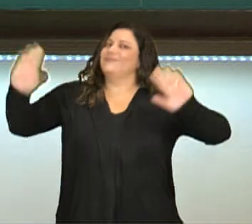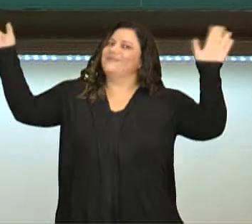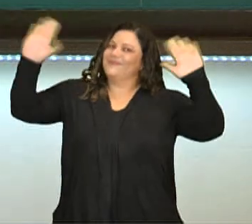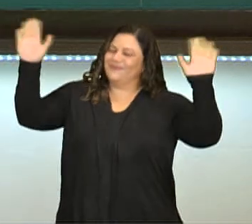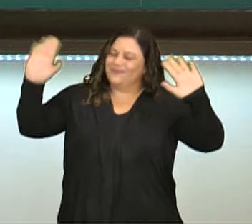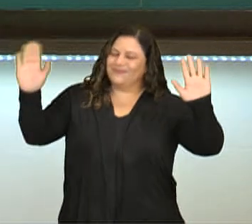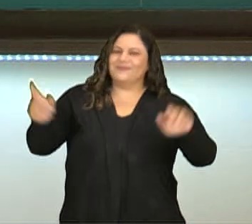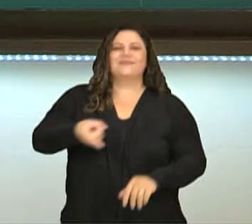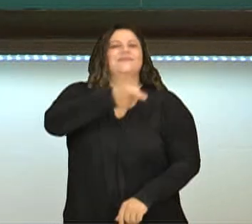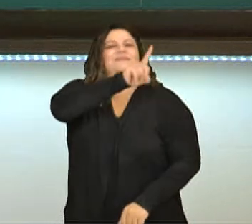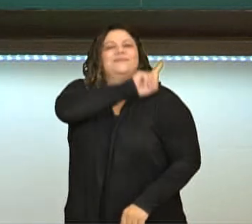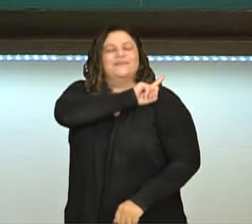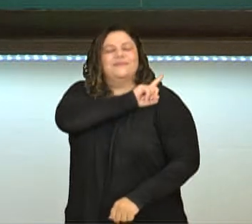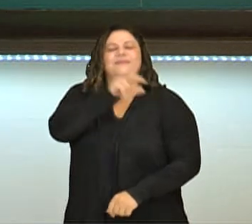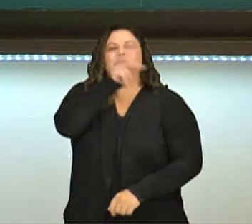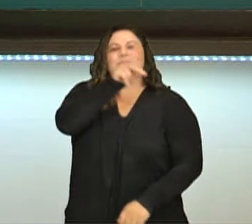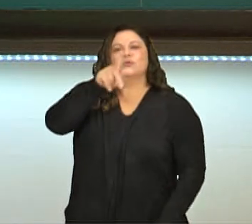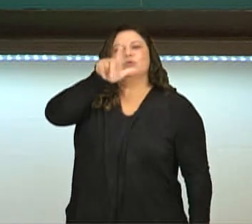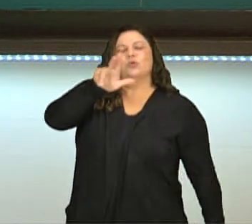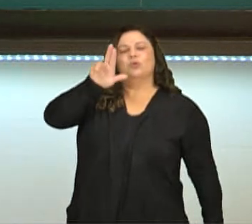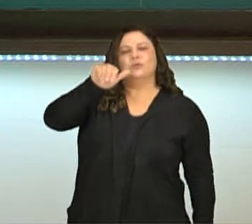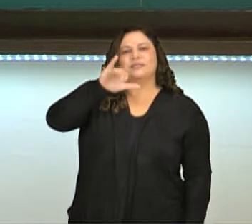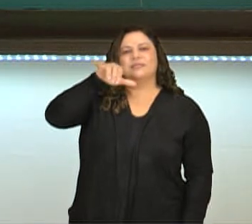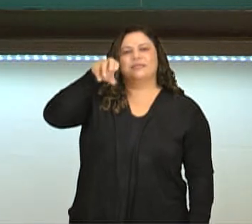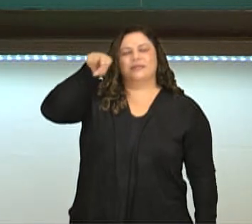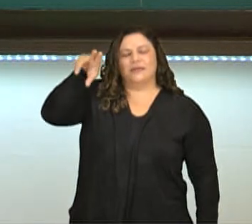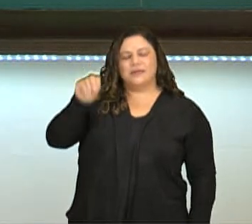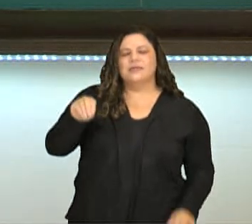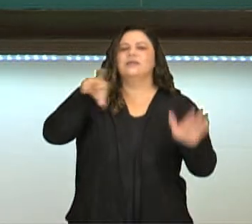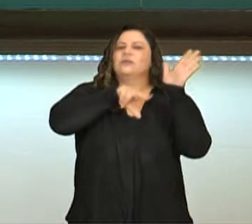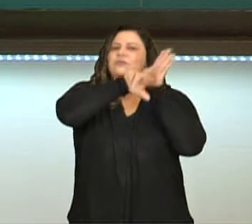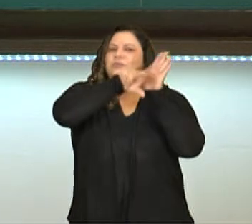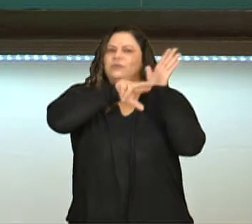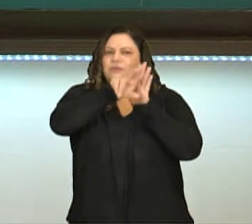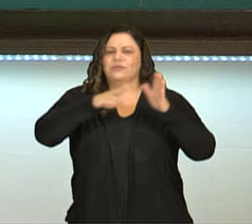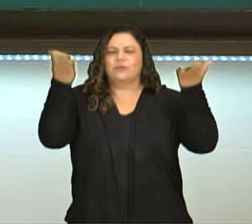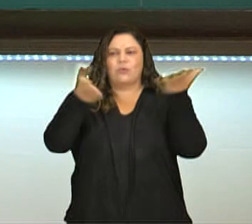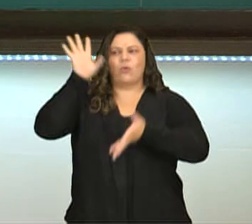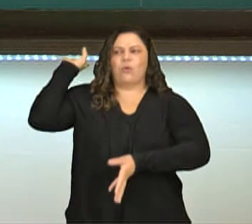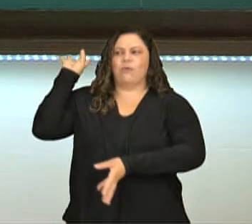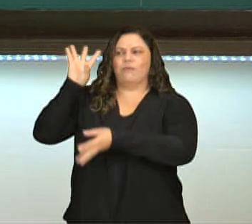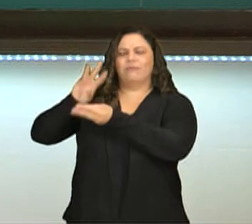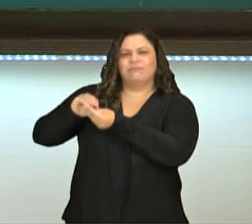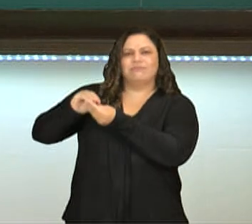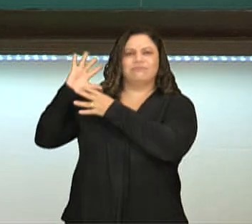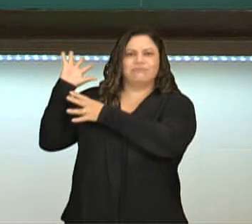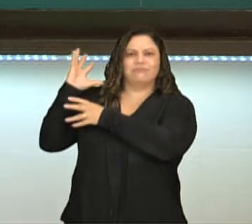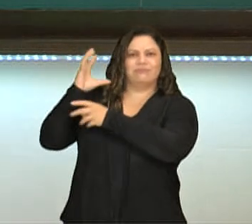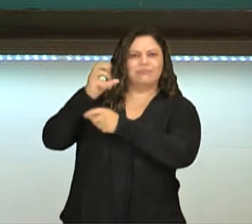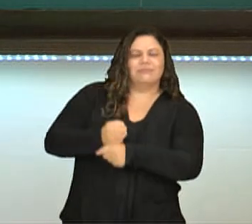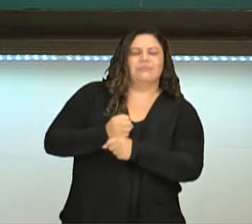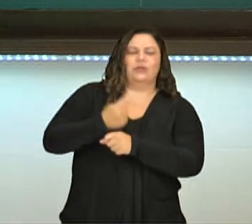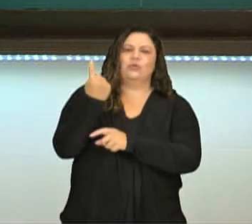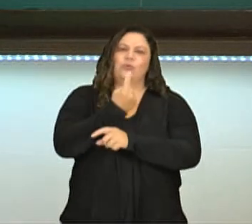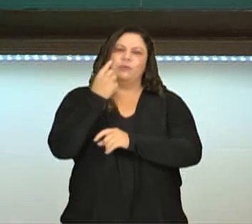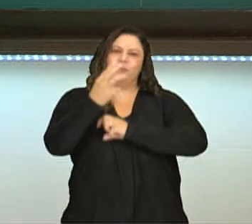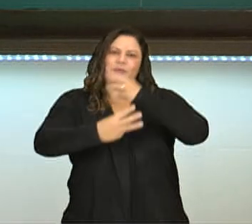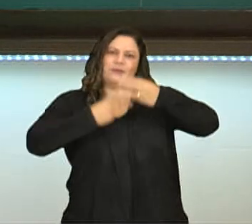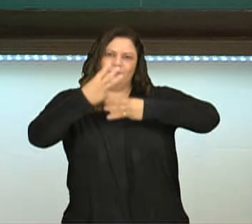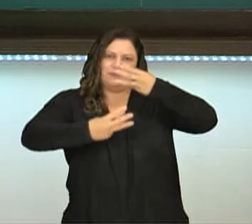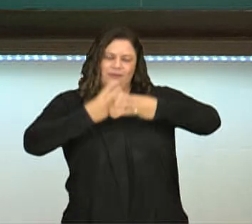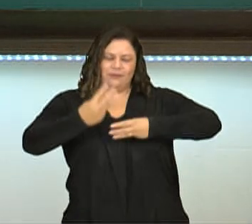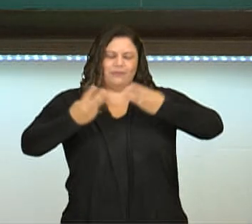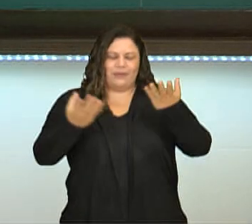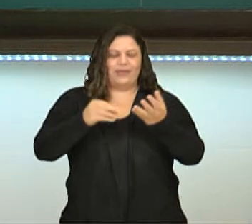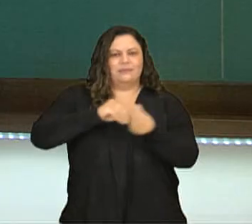Olá, galerinha da primeira série, professor Luciano Biologia, trazendo hoje para você uma retomada de conteúdos de primeiro trimestre, misturando um pouquinho das coisas